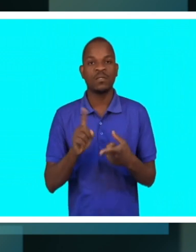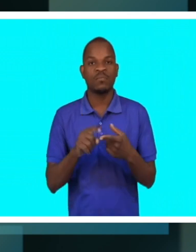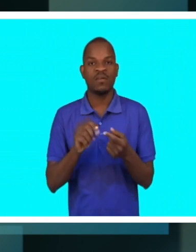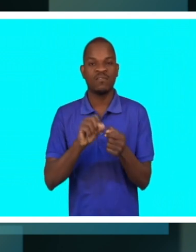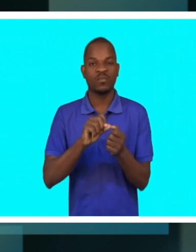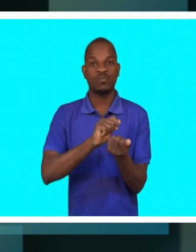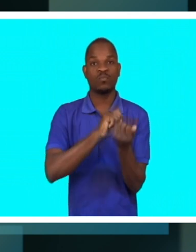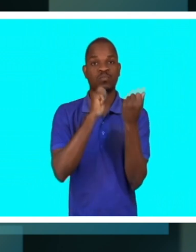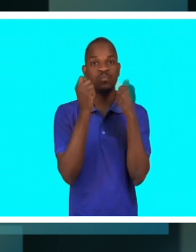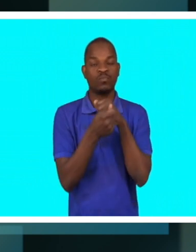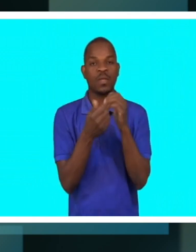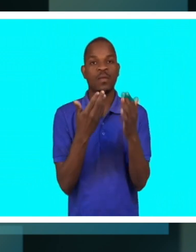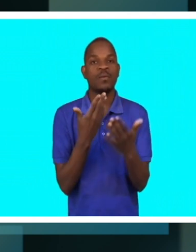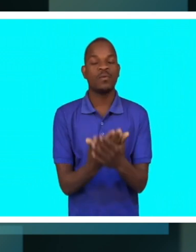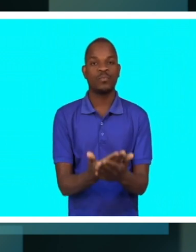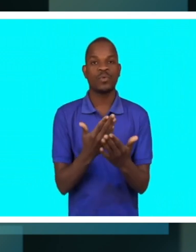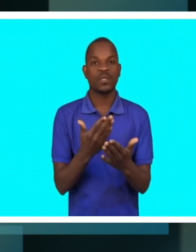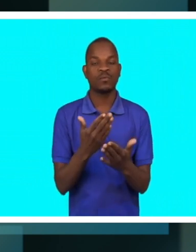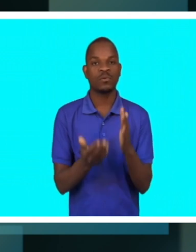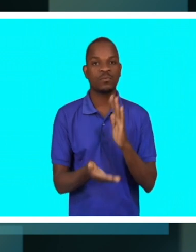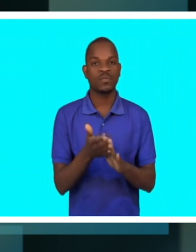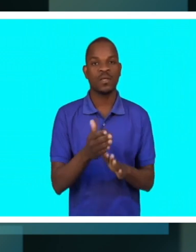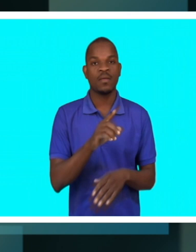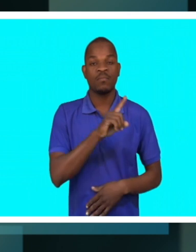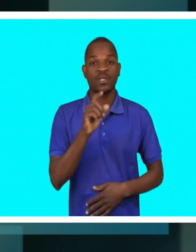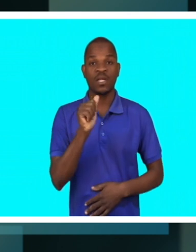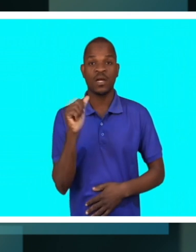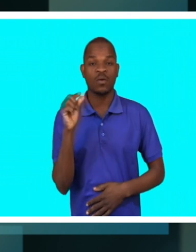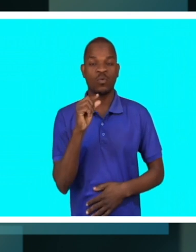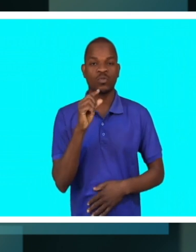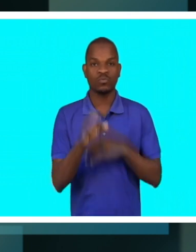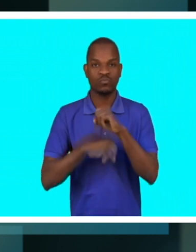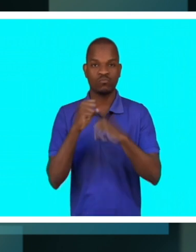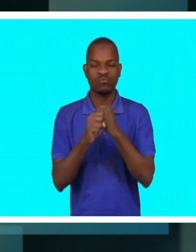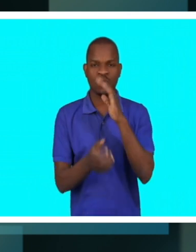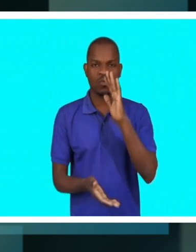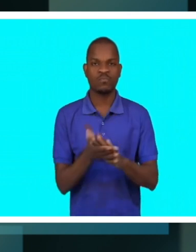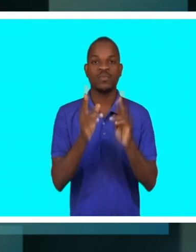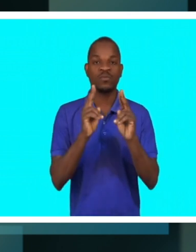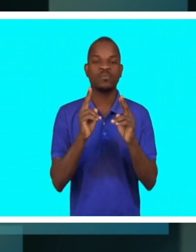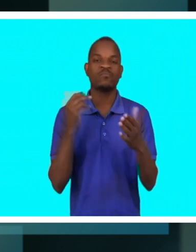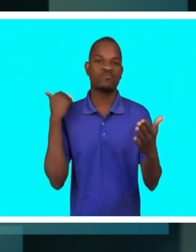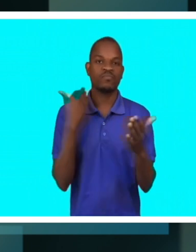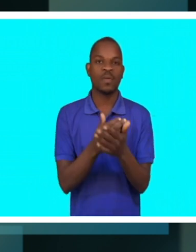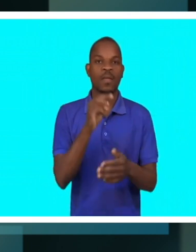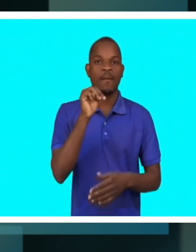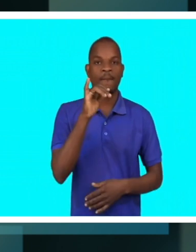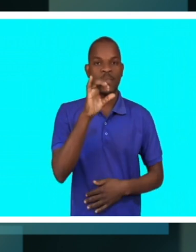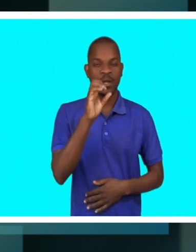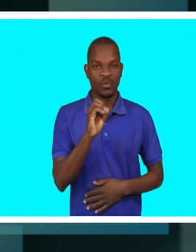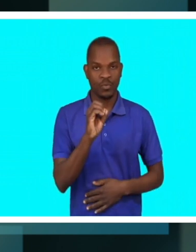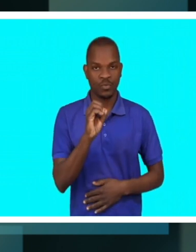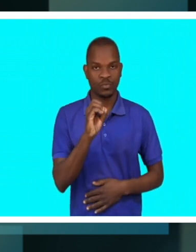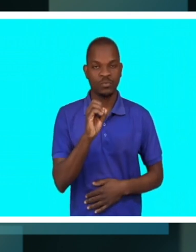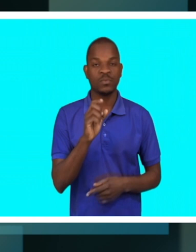tentar fazer a ponte, uma transição, para que a partir de agosto do ano seguinte façam normalmente e terminar em maio